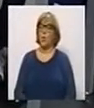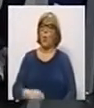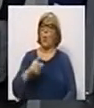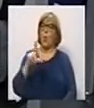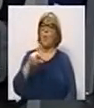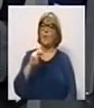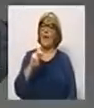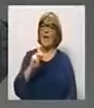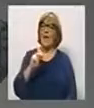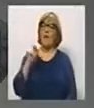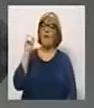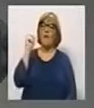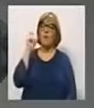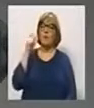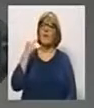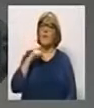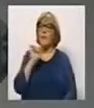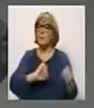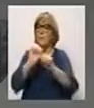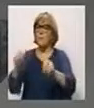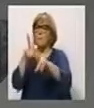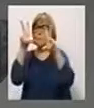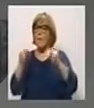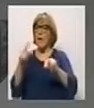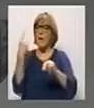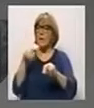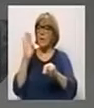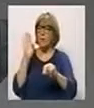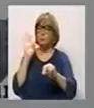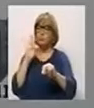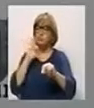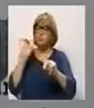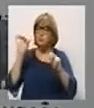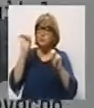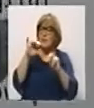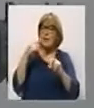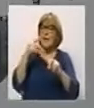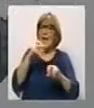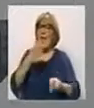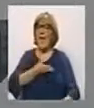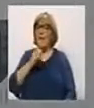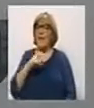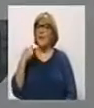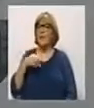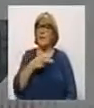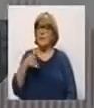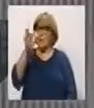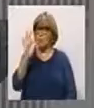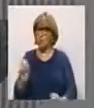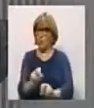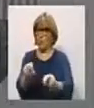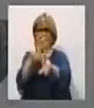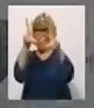Ultravioletas da gama C para desinfecção de espaços contaminados. Falamos do Radar, um sistema praticamente 100%